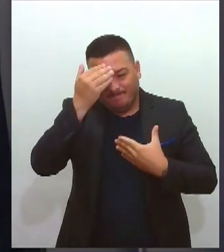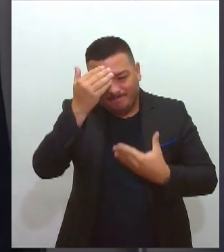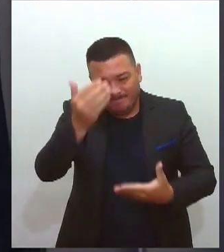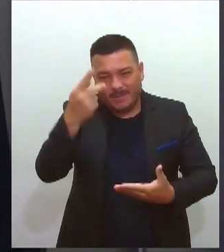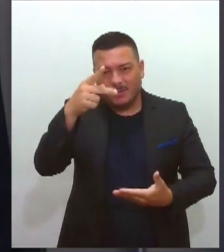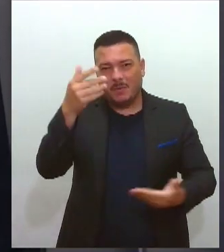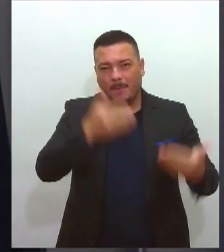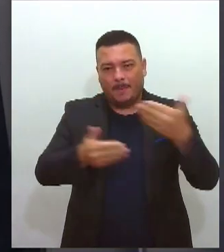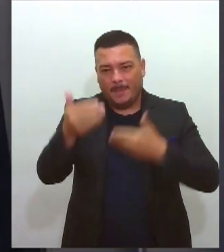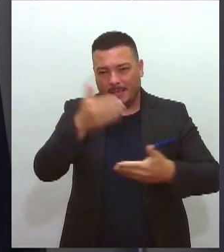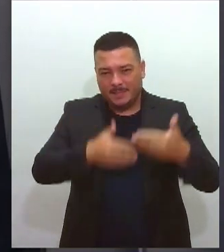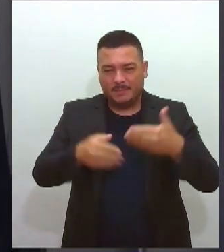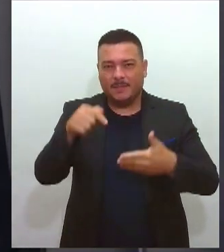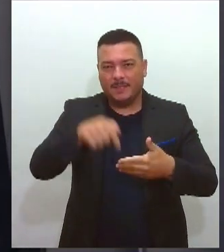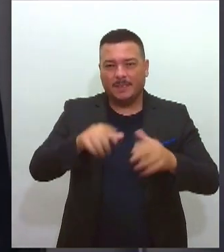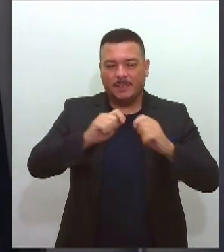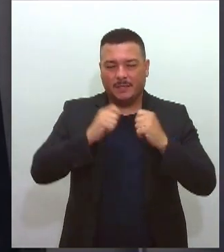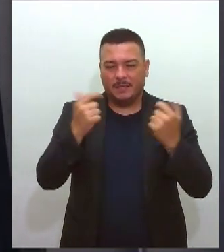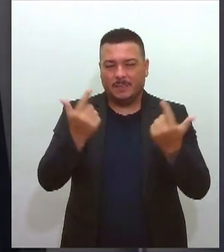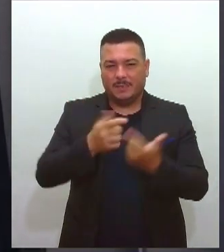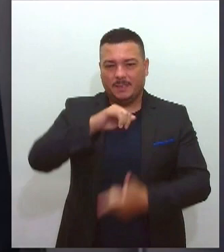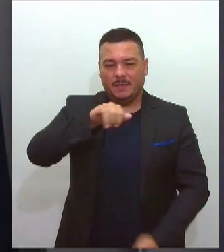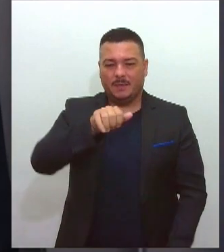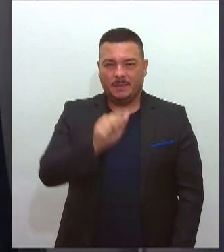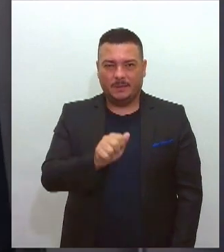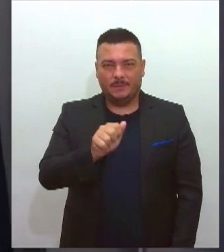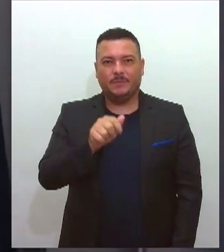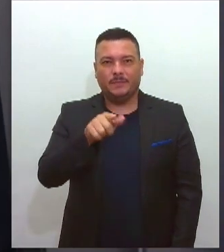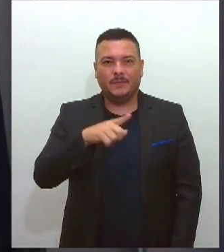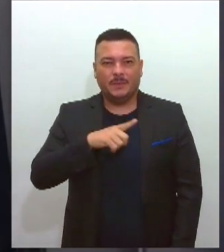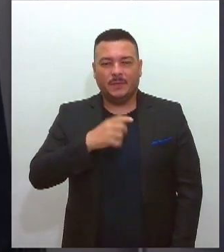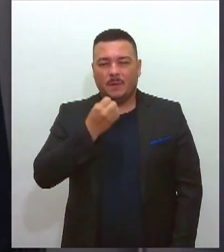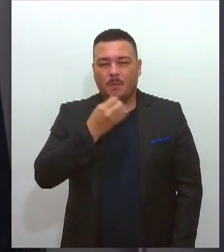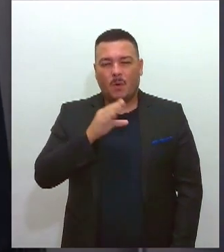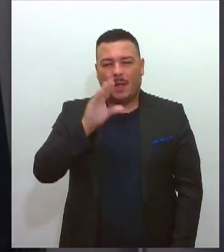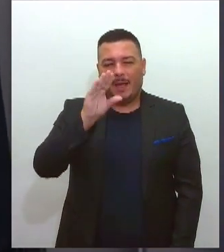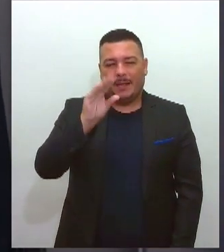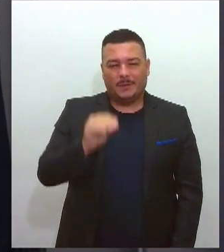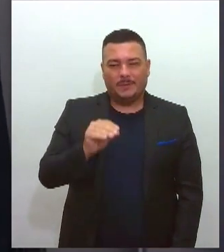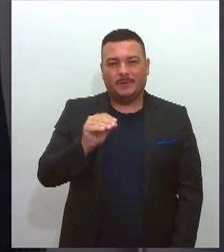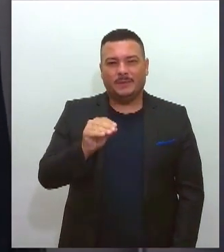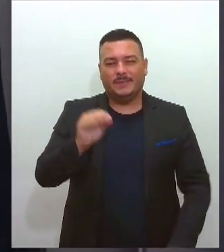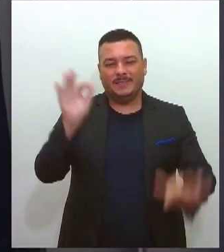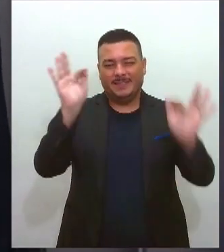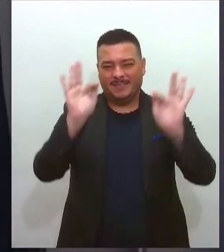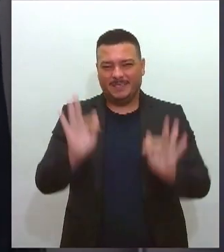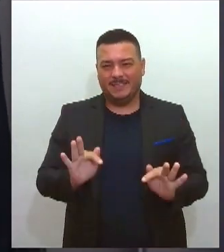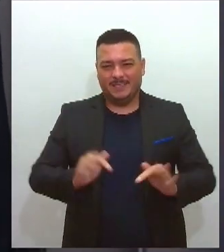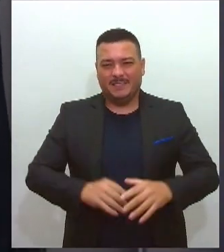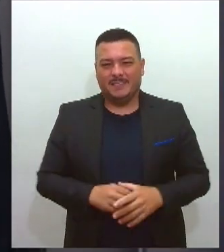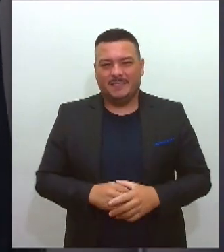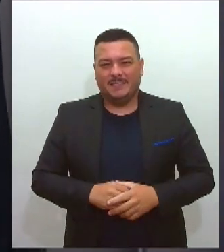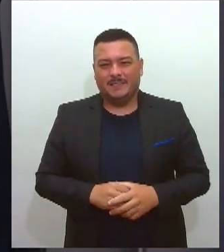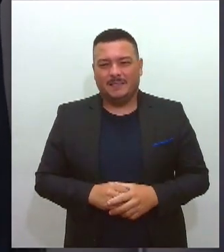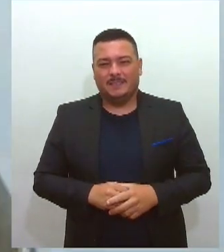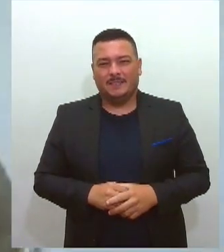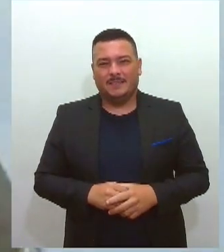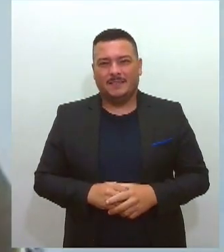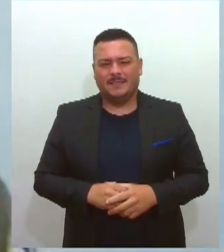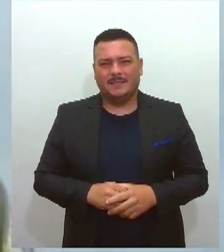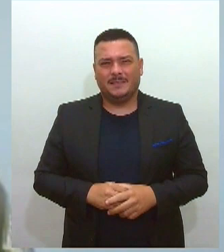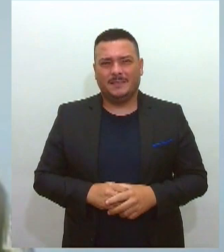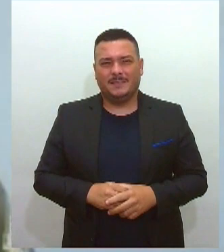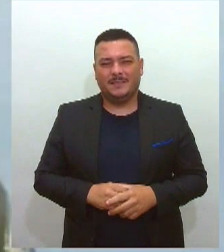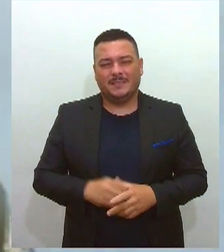participação aqui no Jornal da Lese e que você tenha uma noite feliz. Muito obrigado aí a oportunidade